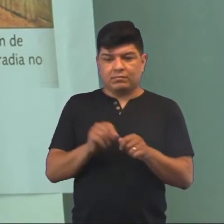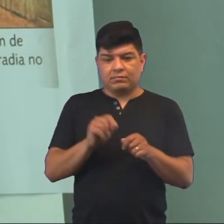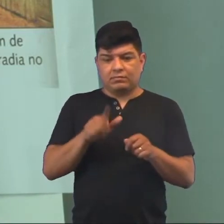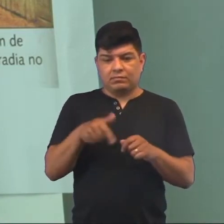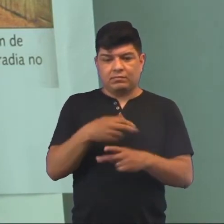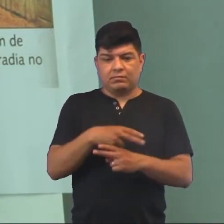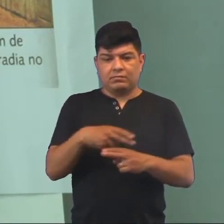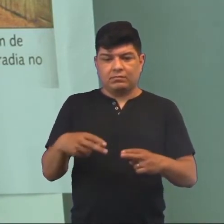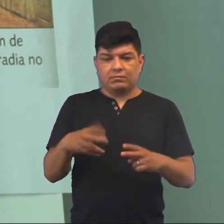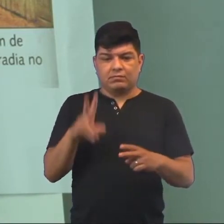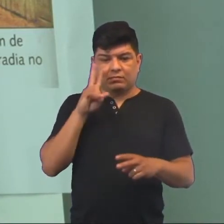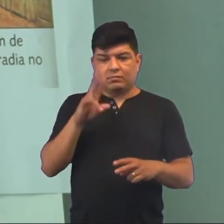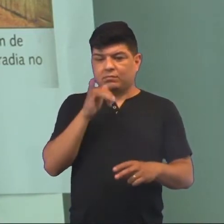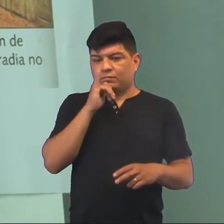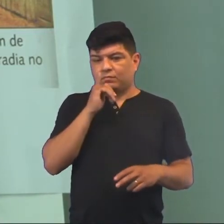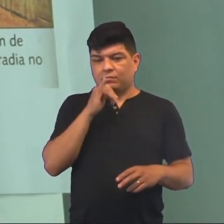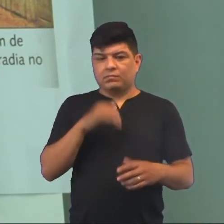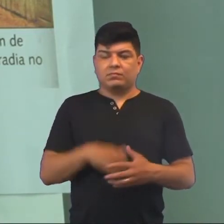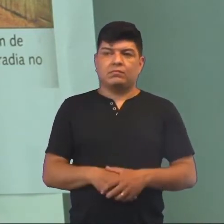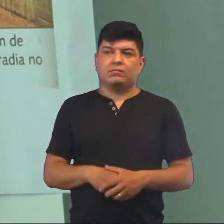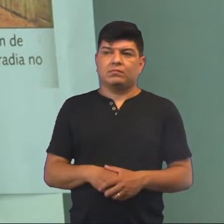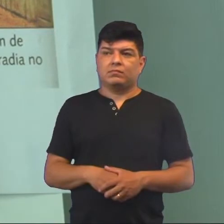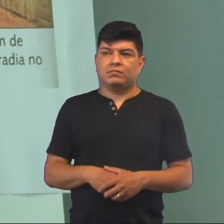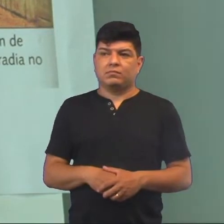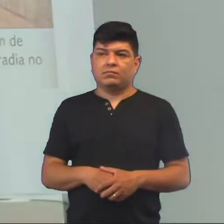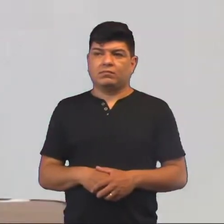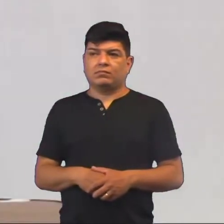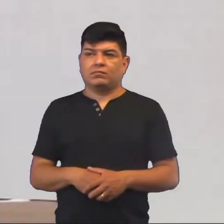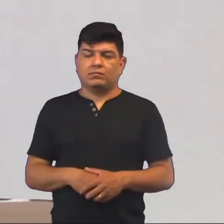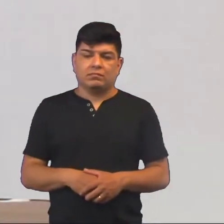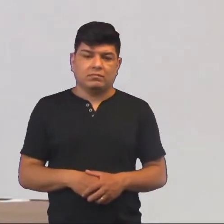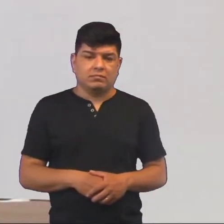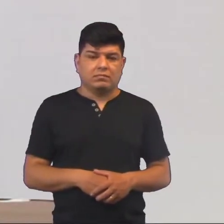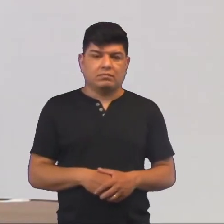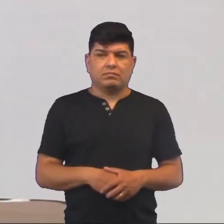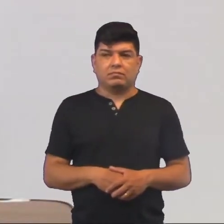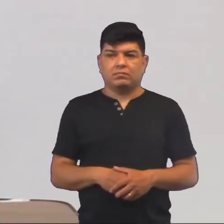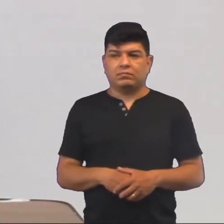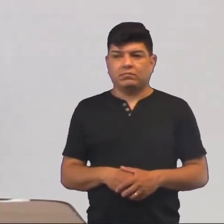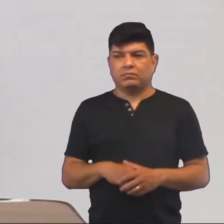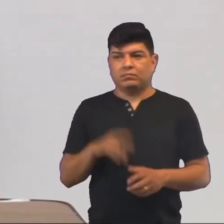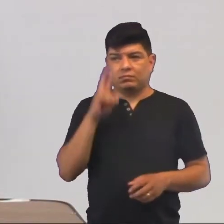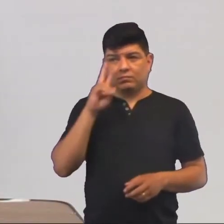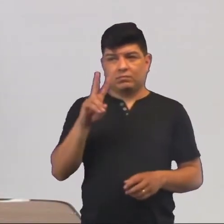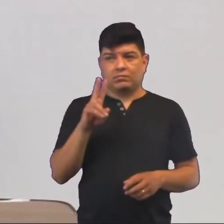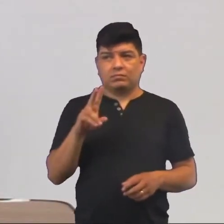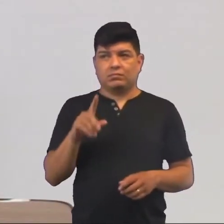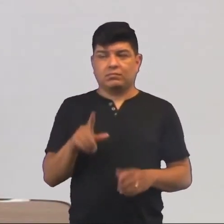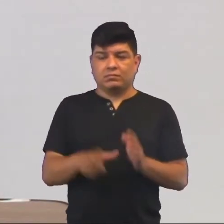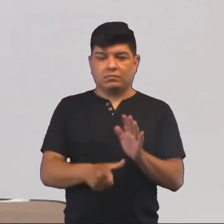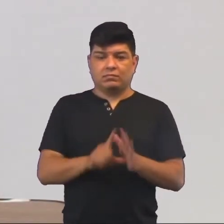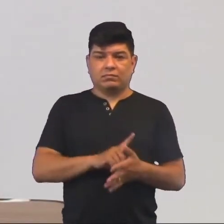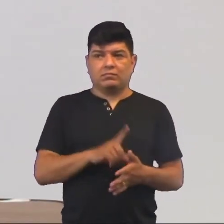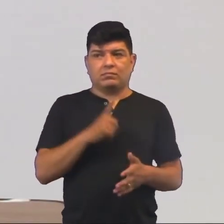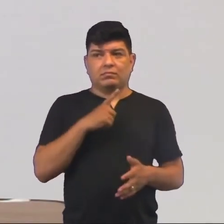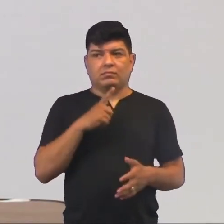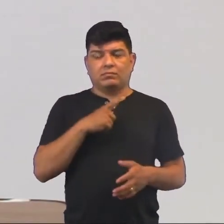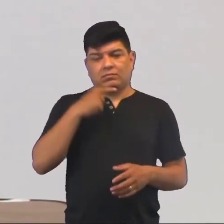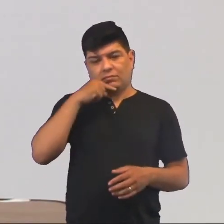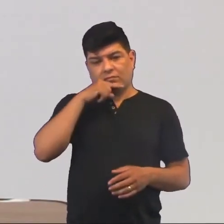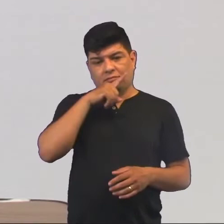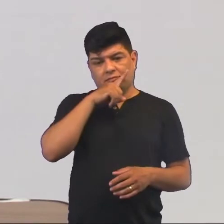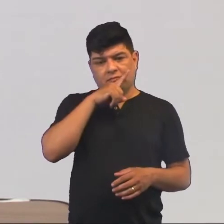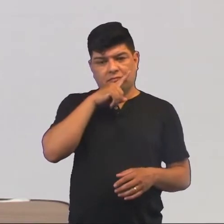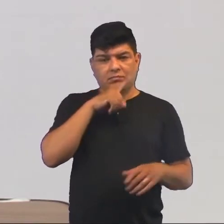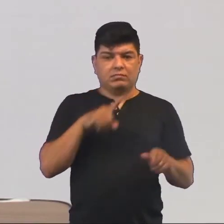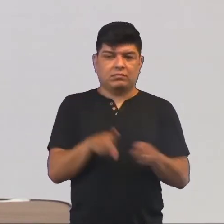fabricação de outros produtos, tá? A gente vai ver alguns exemplos agora, como eu já até mostrei para vocês anteriormente. Eu tenho aqui a